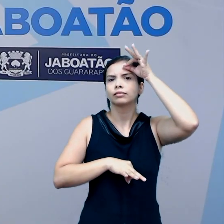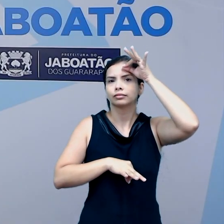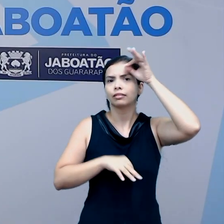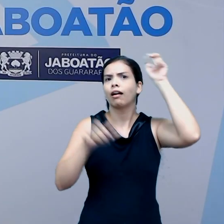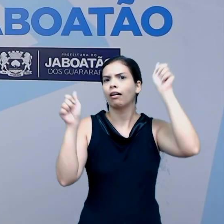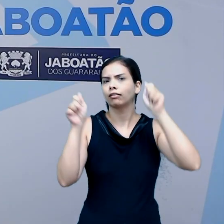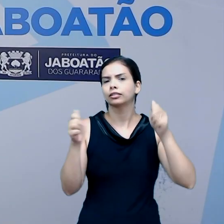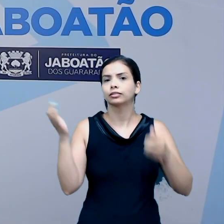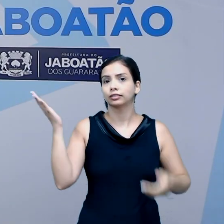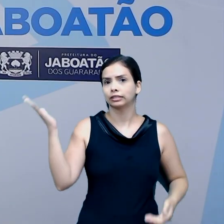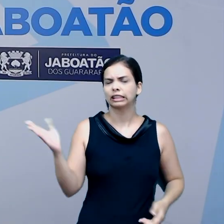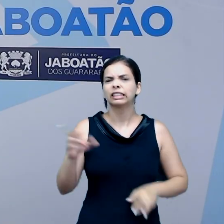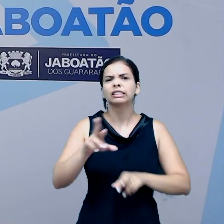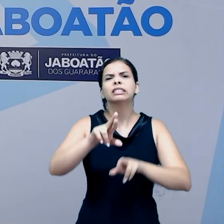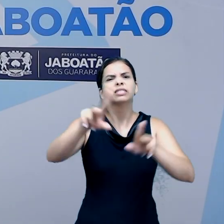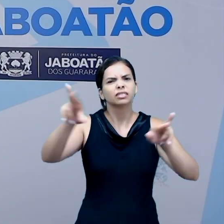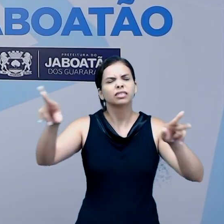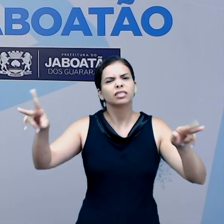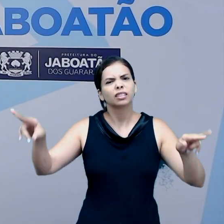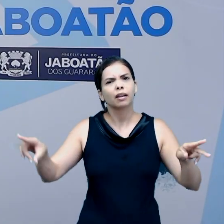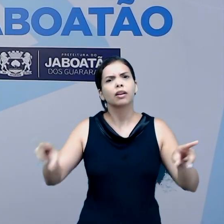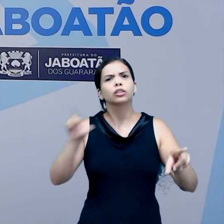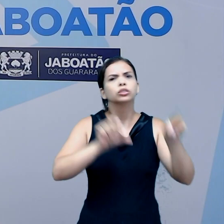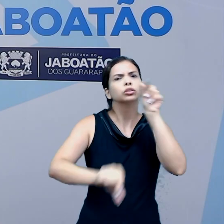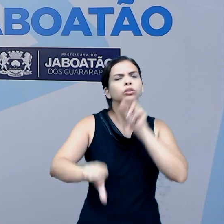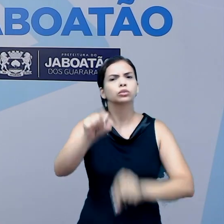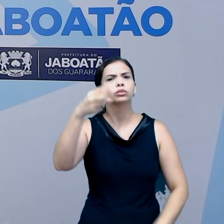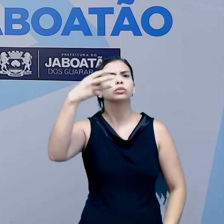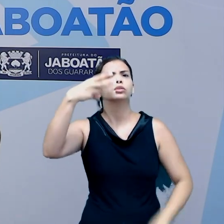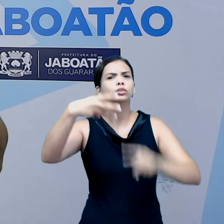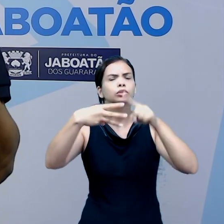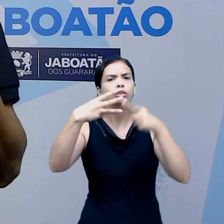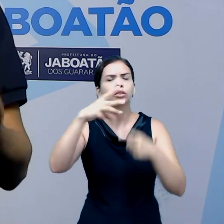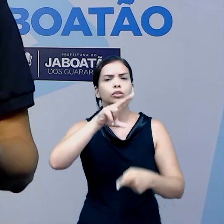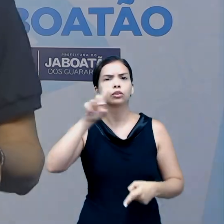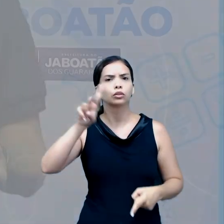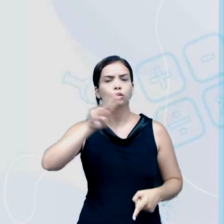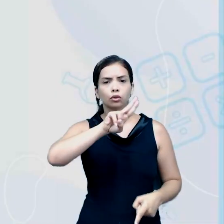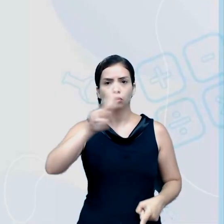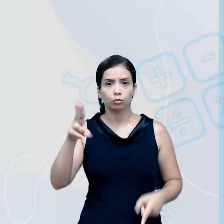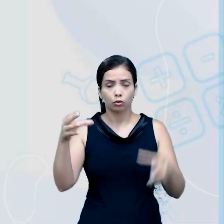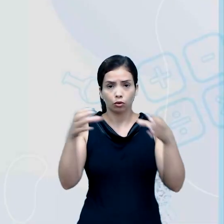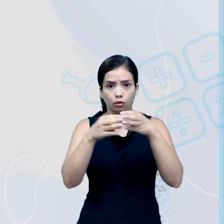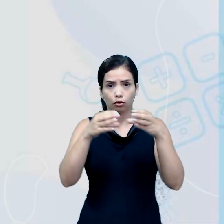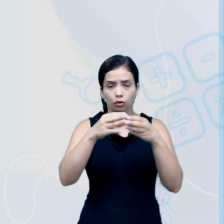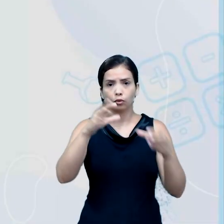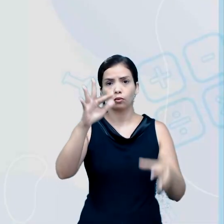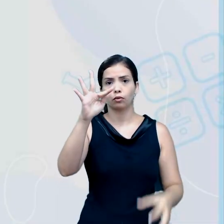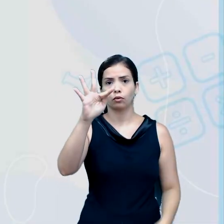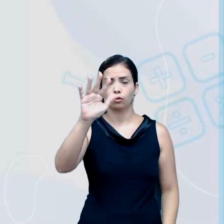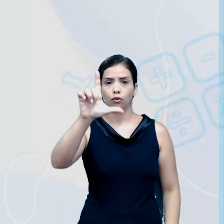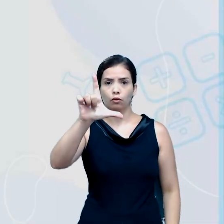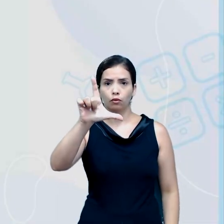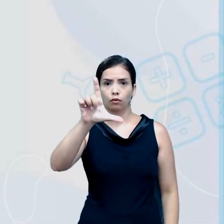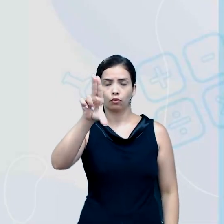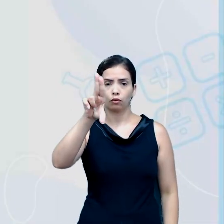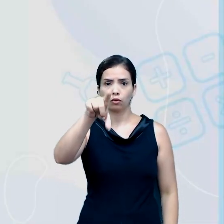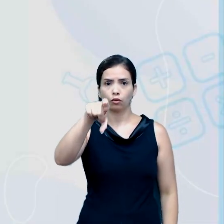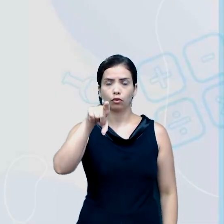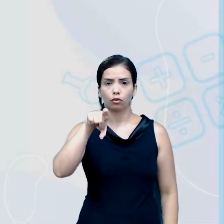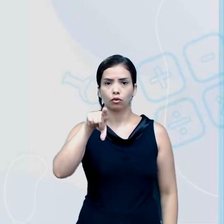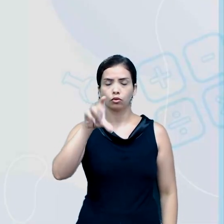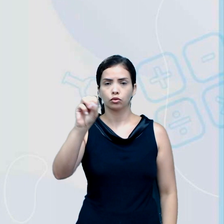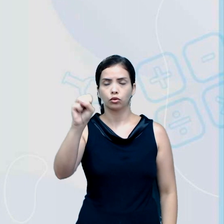algumas injustiças então eu separei apenas três para vocês o grupo fluxus o Marina